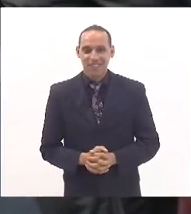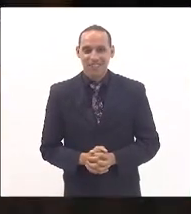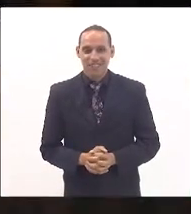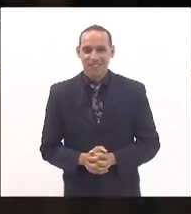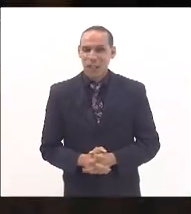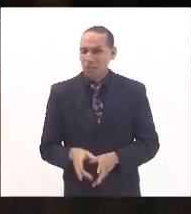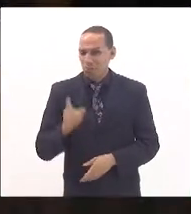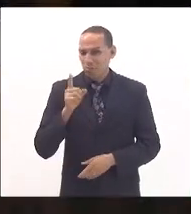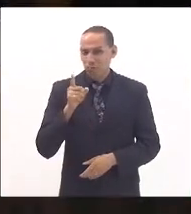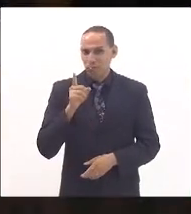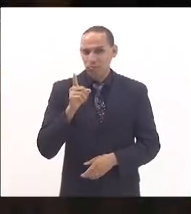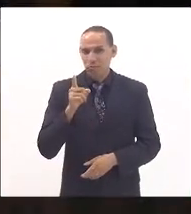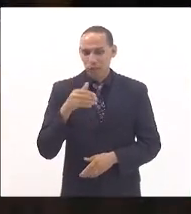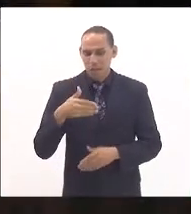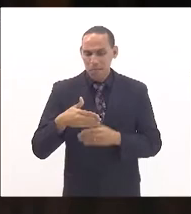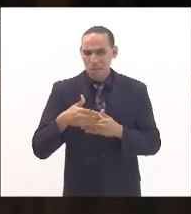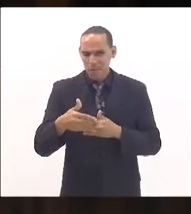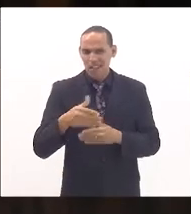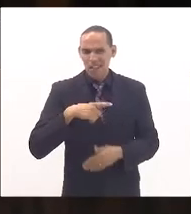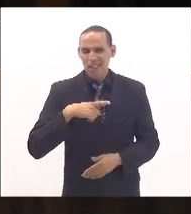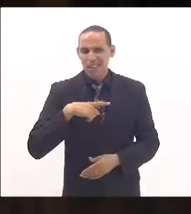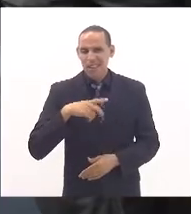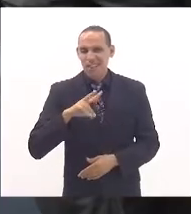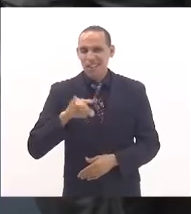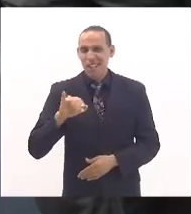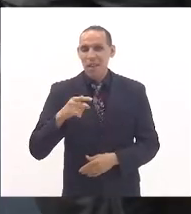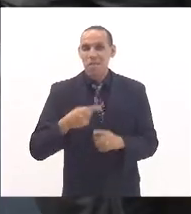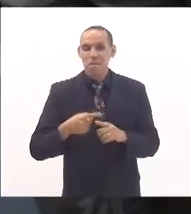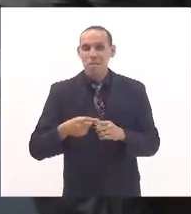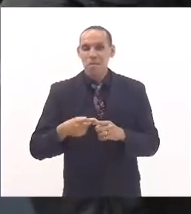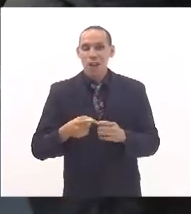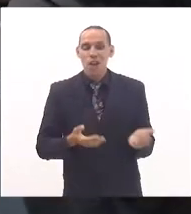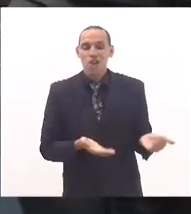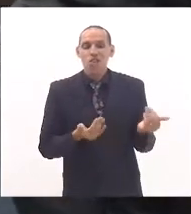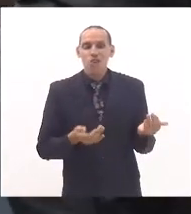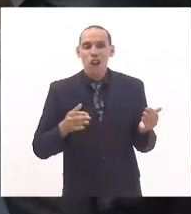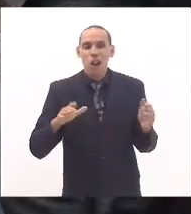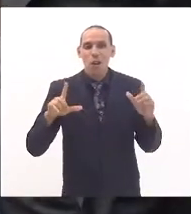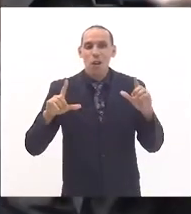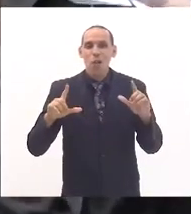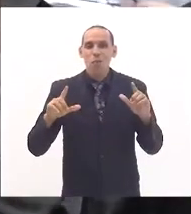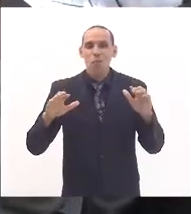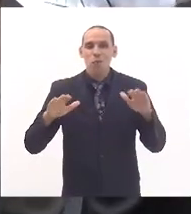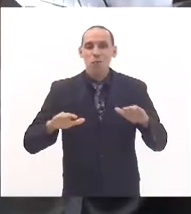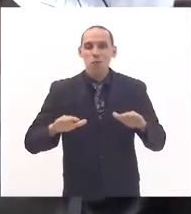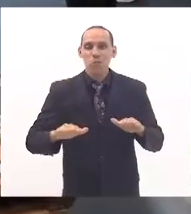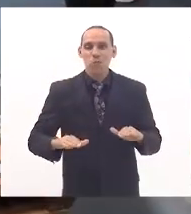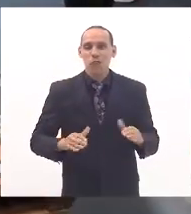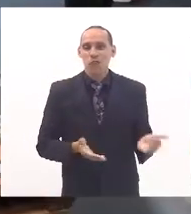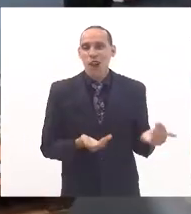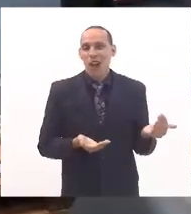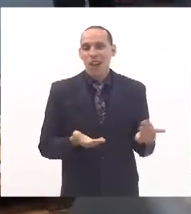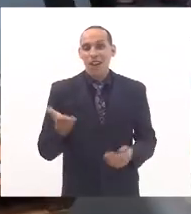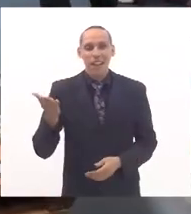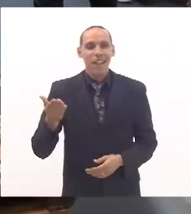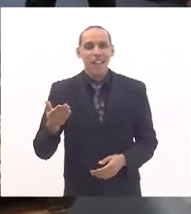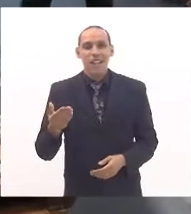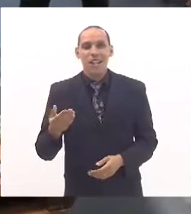Você, Vossa Excelência, já vai precisar de um. Está remoçando, ficando cada vez mais novo. Presidente, ele vai indicar a todos